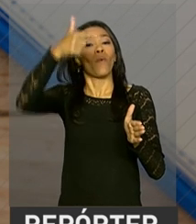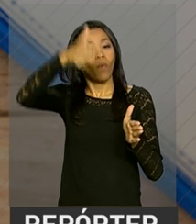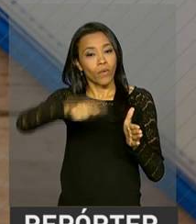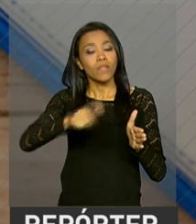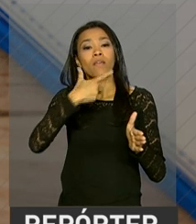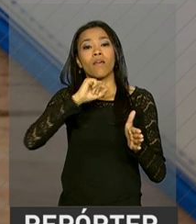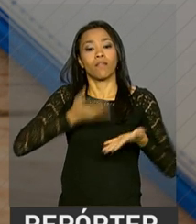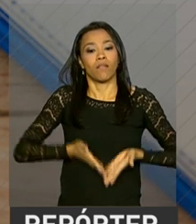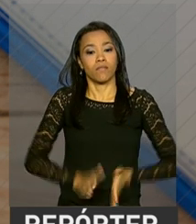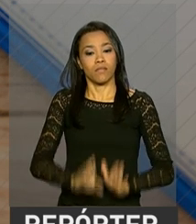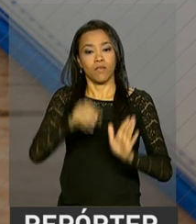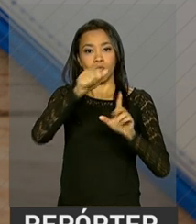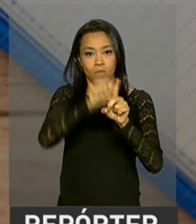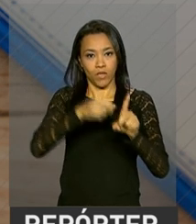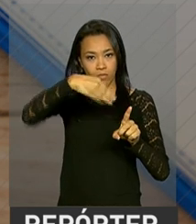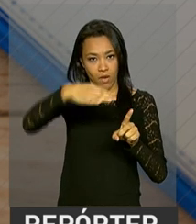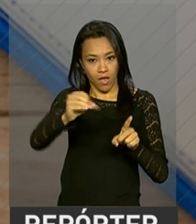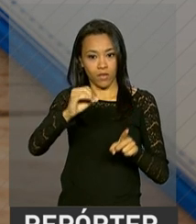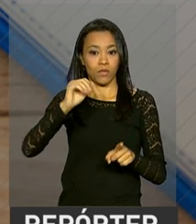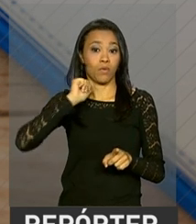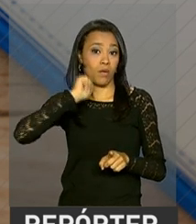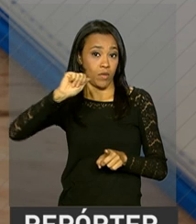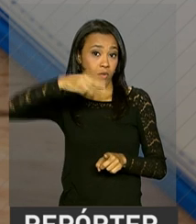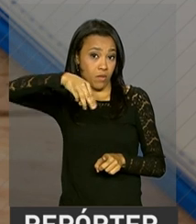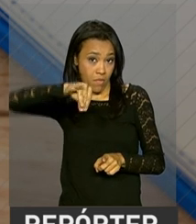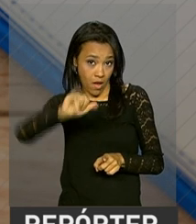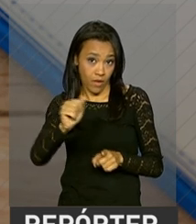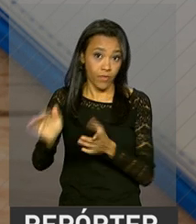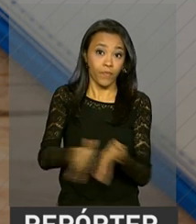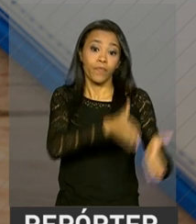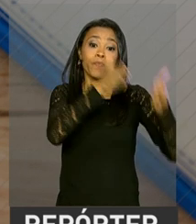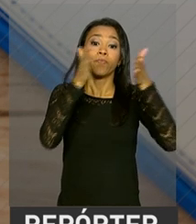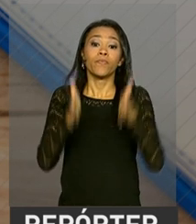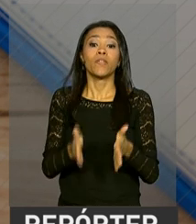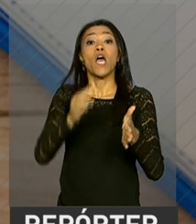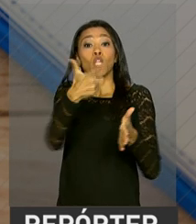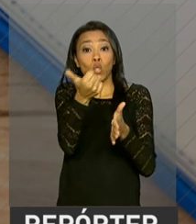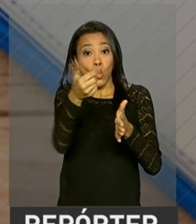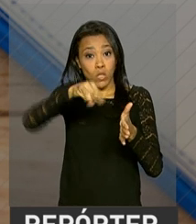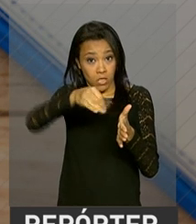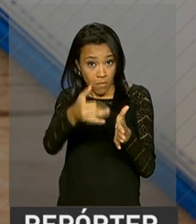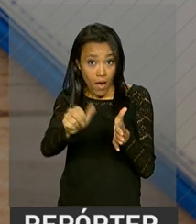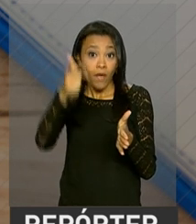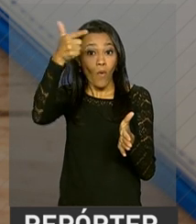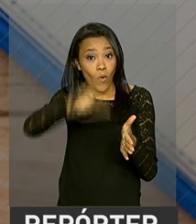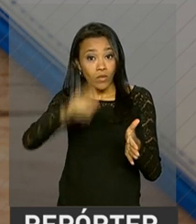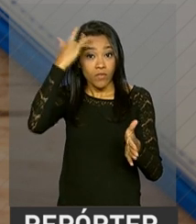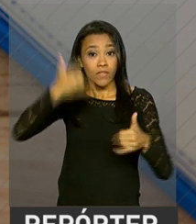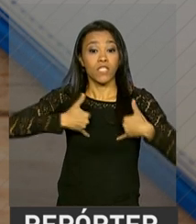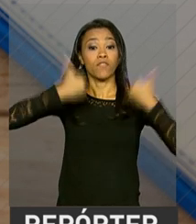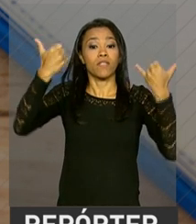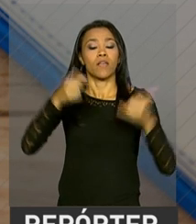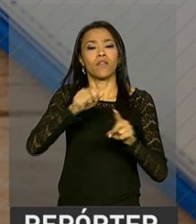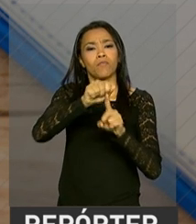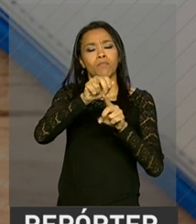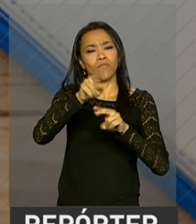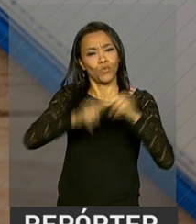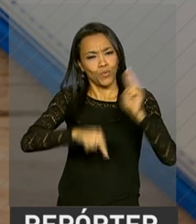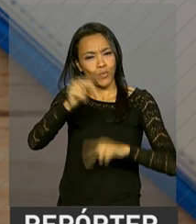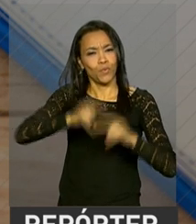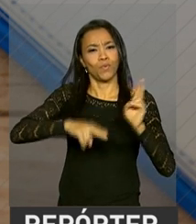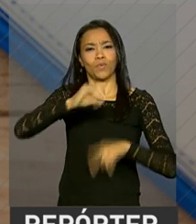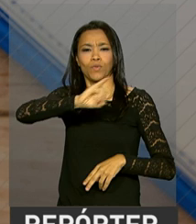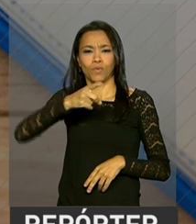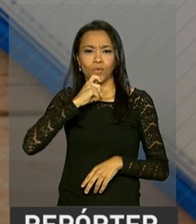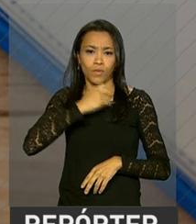dos trabalhadores nascidos em março, abril e maio. Em 12 de maio, chega a vez de quem faz aniversário nos meses de junho,